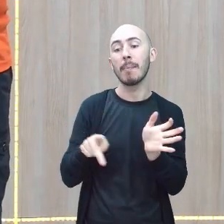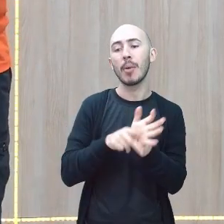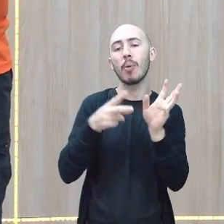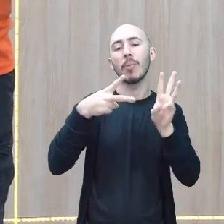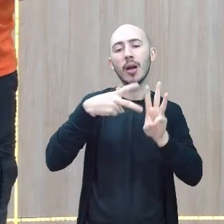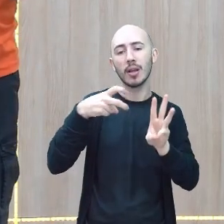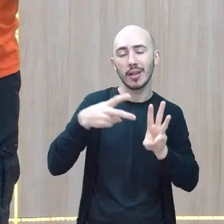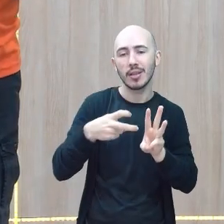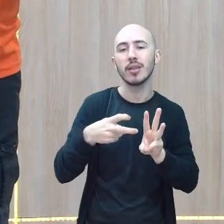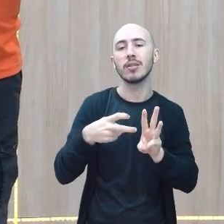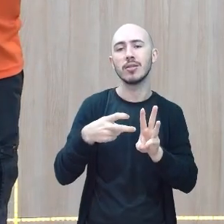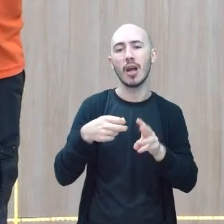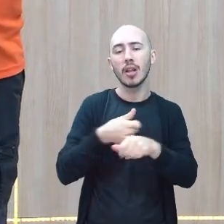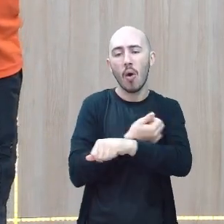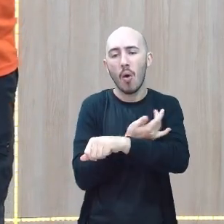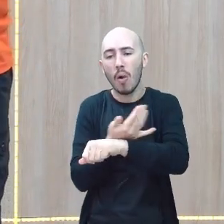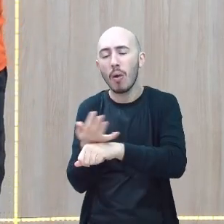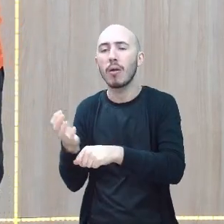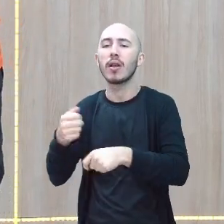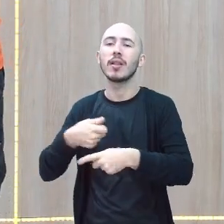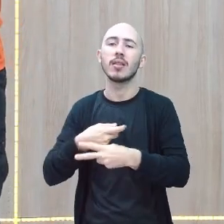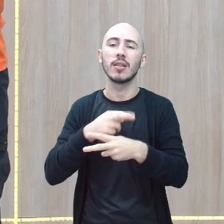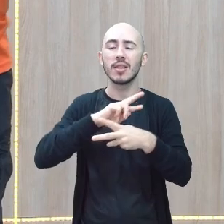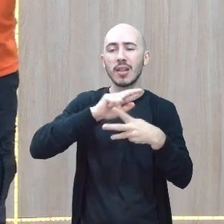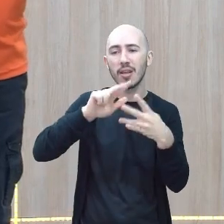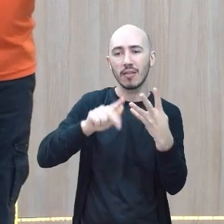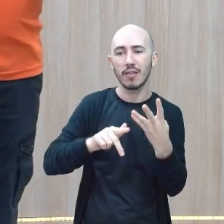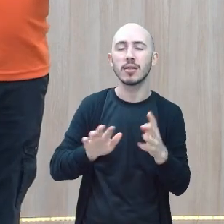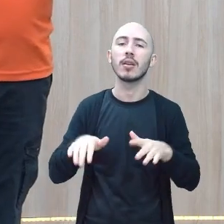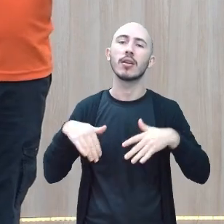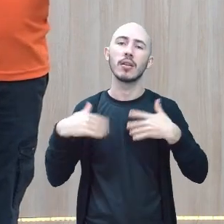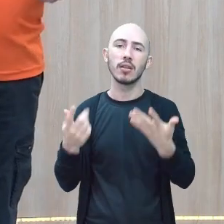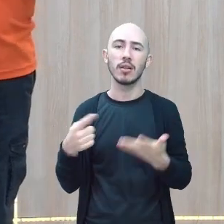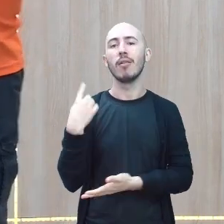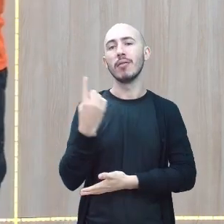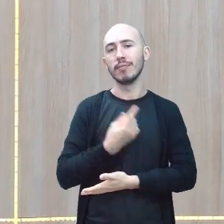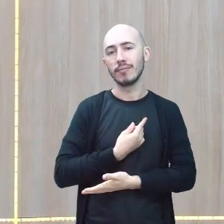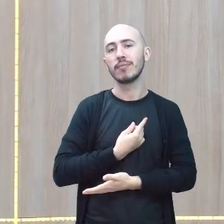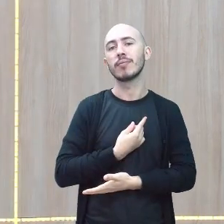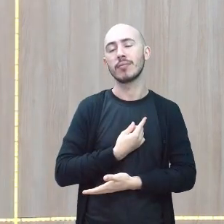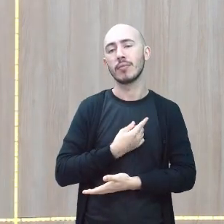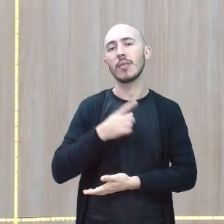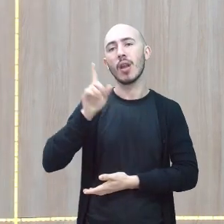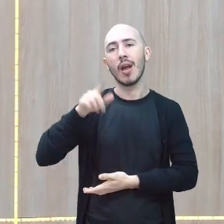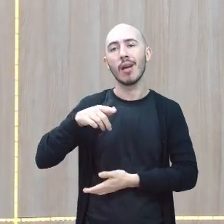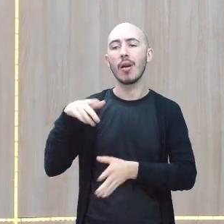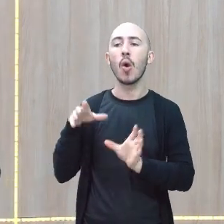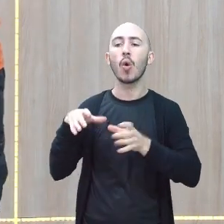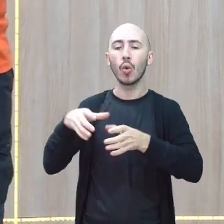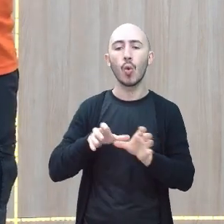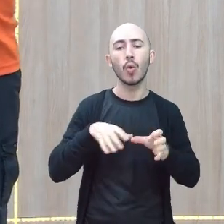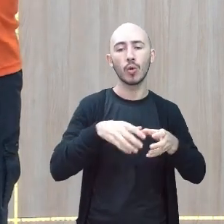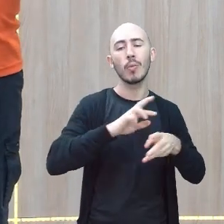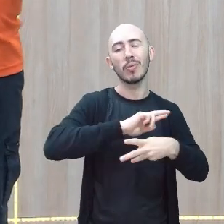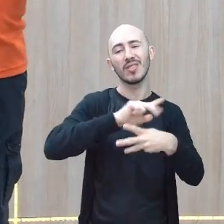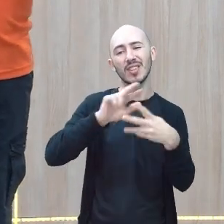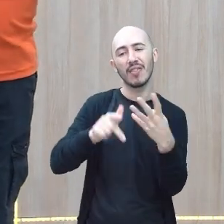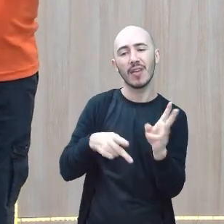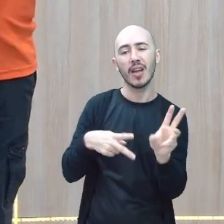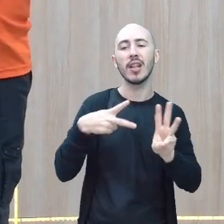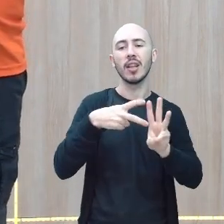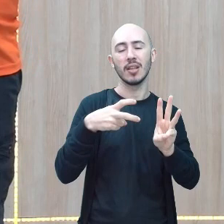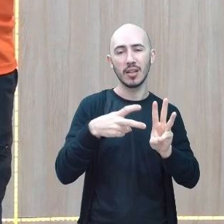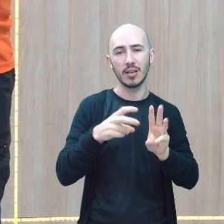ervas que foram incorporadas também à nossa cultura. E a gente deve isso tudo às várias etnias indígenas. Então que fique